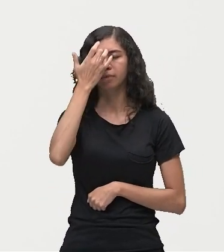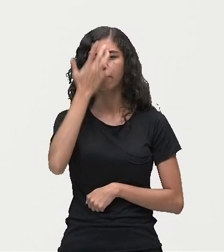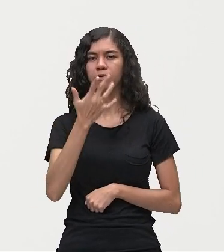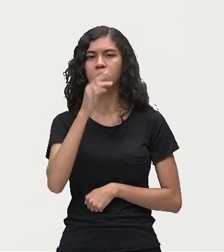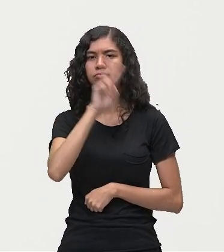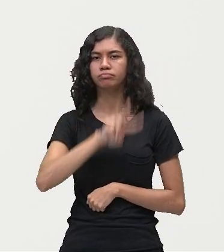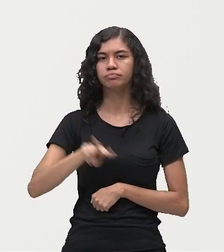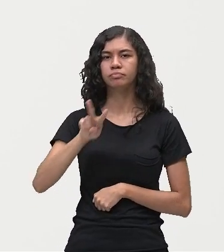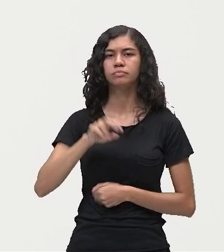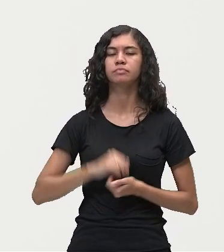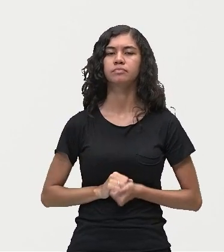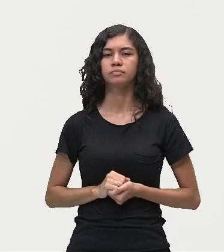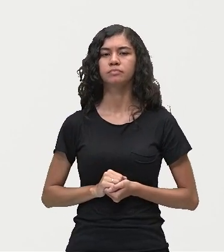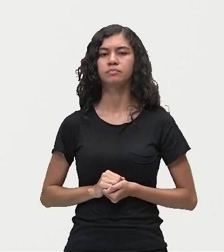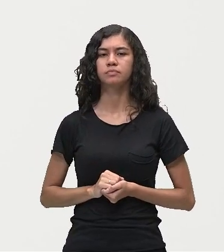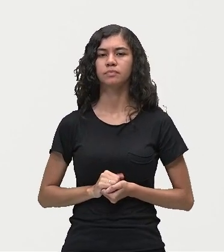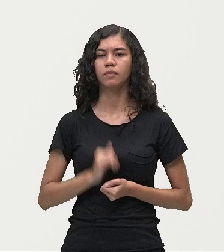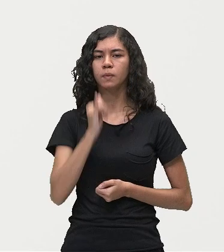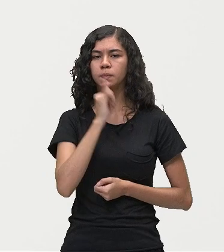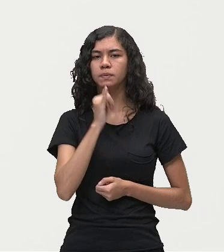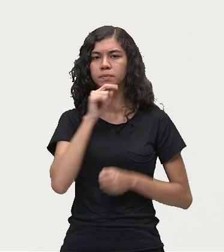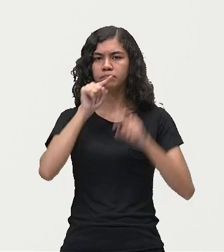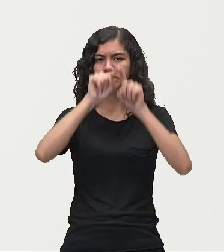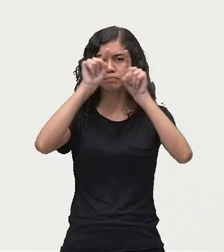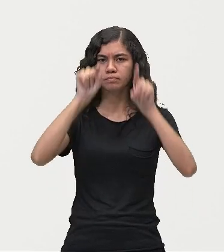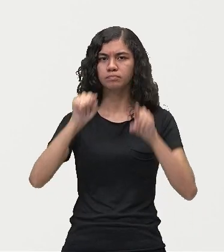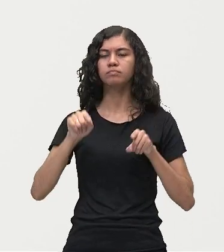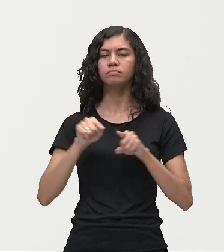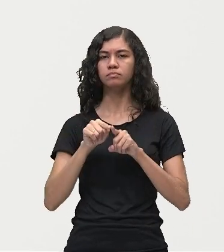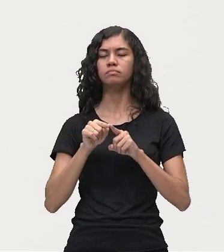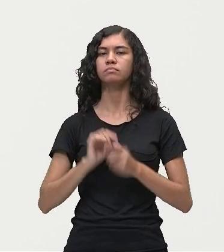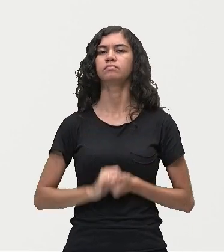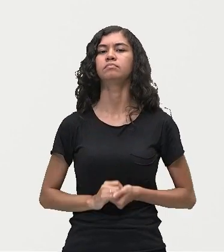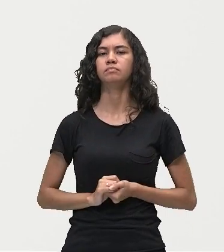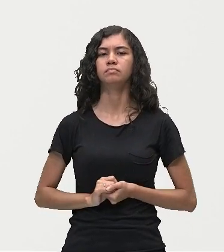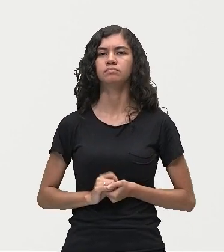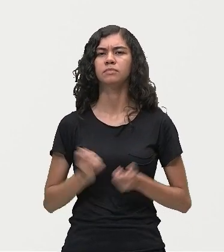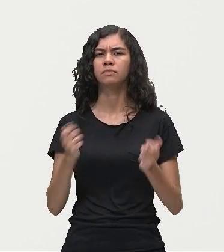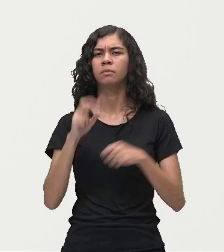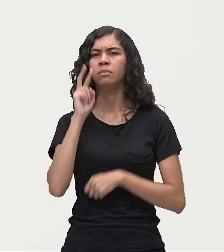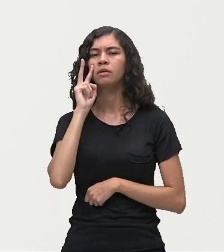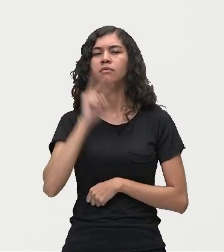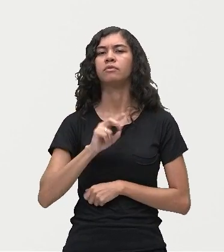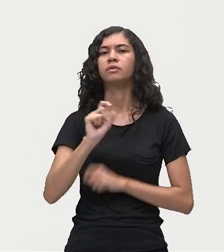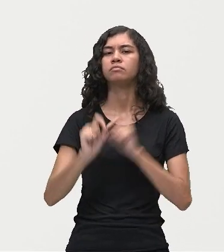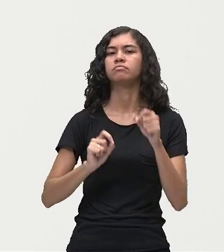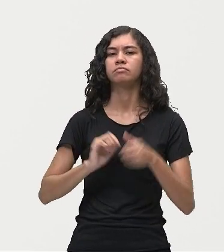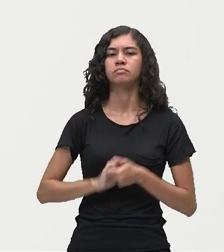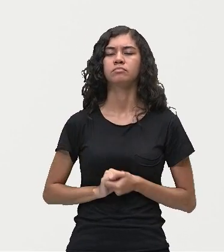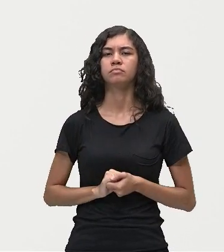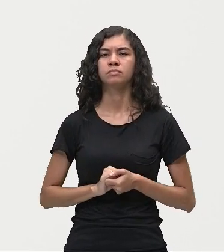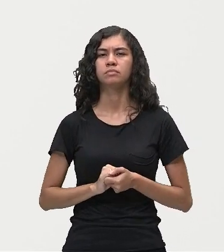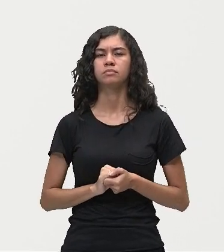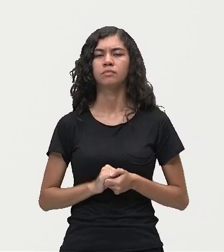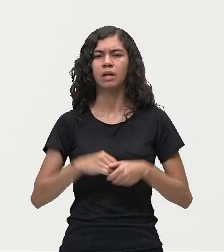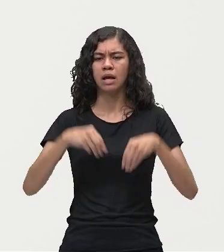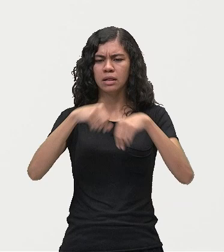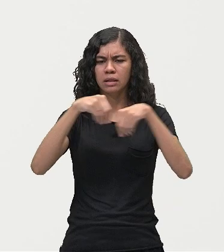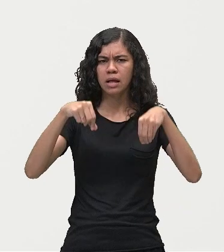que acontece? Aqui nessa primeira parte, a gente está vendo que a Terra era composta por maior